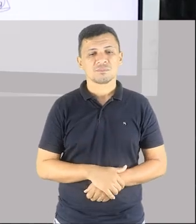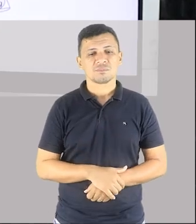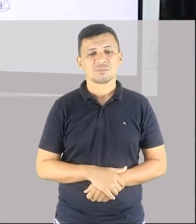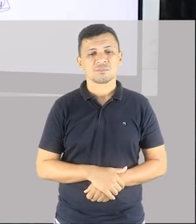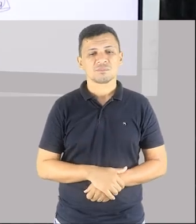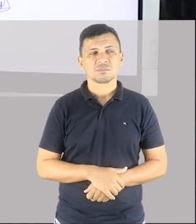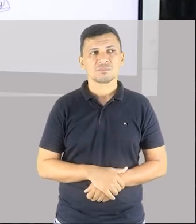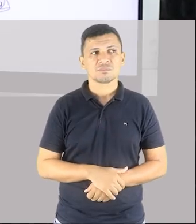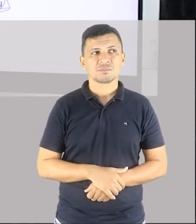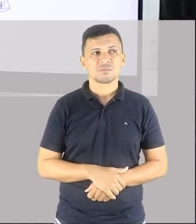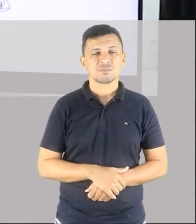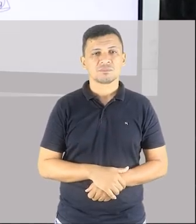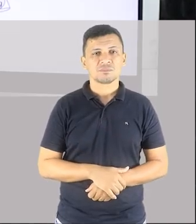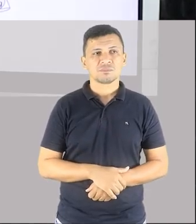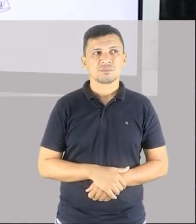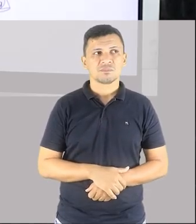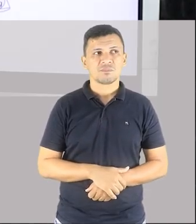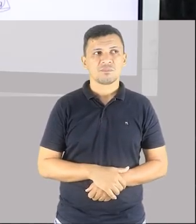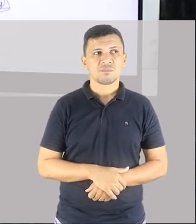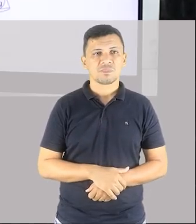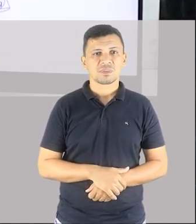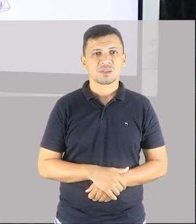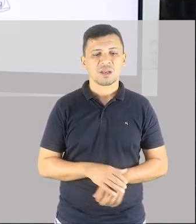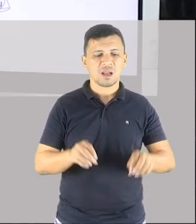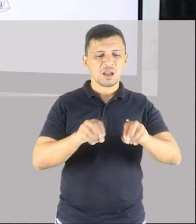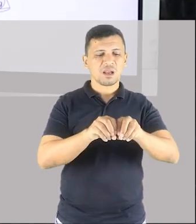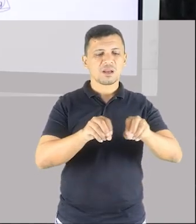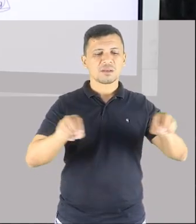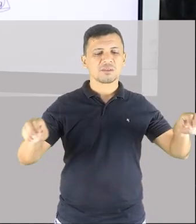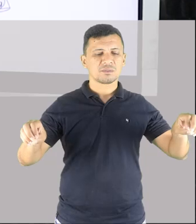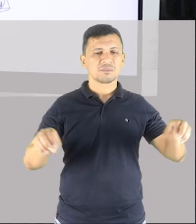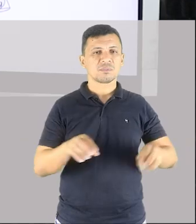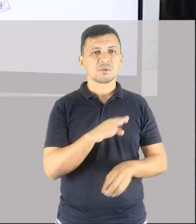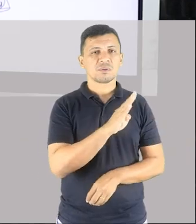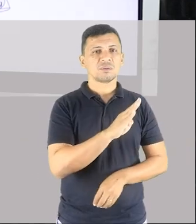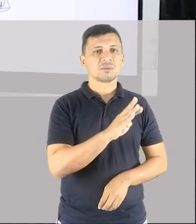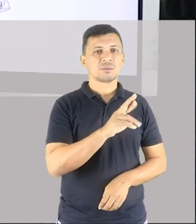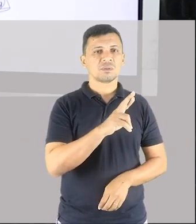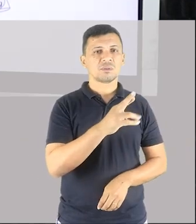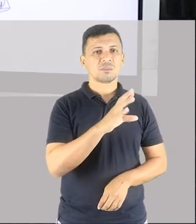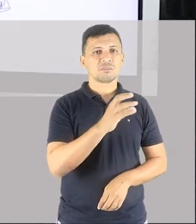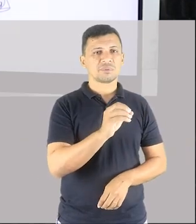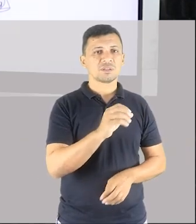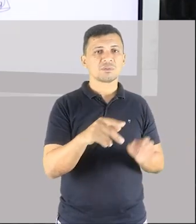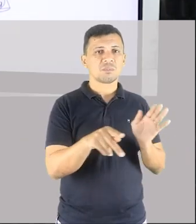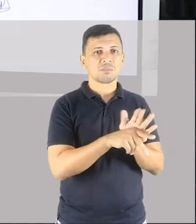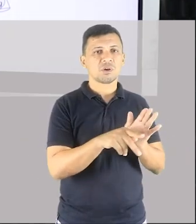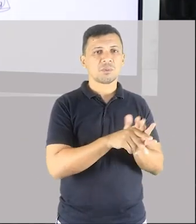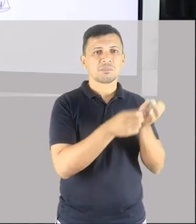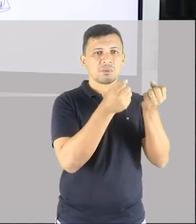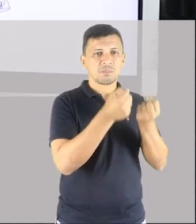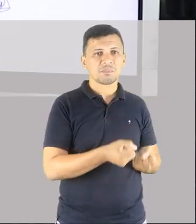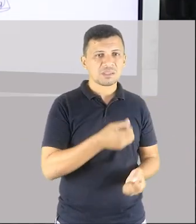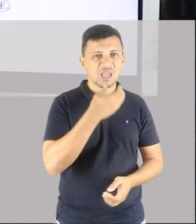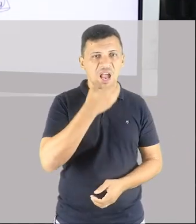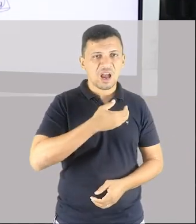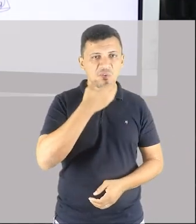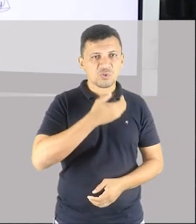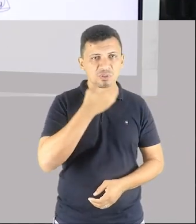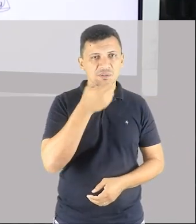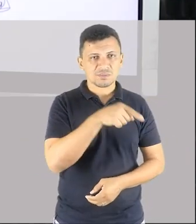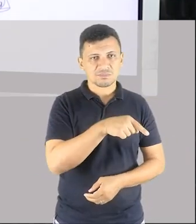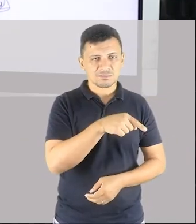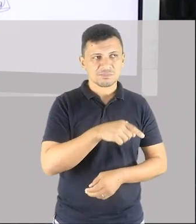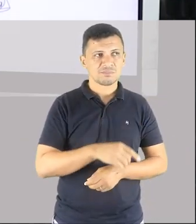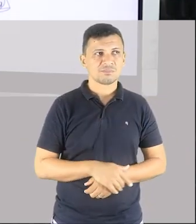tá? Ó, bem aqui seria o braço do peso da fruta. Essa distância, ó, gente, da linha